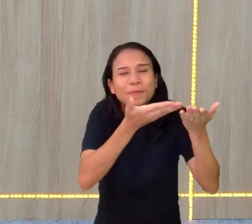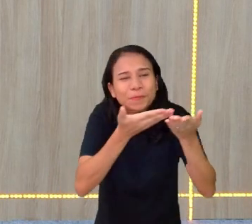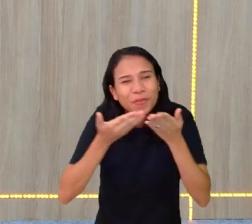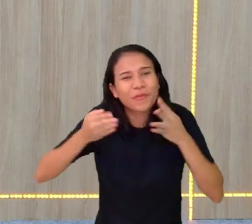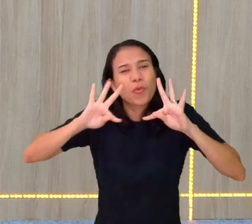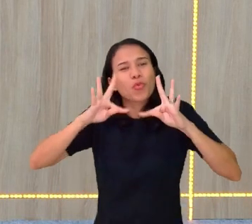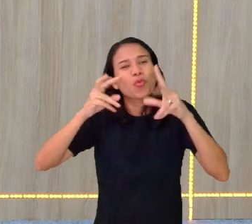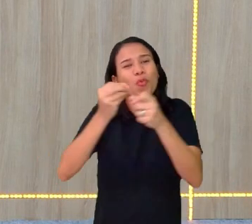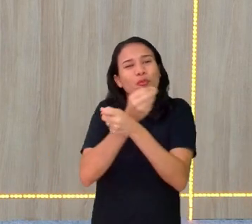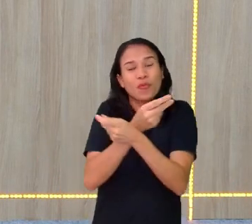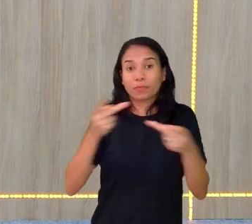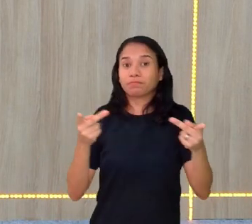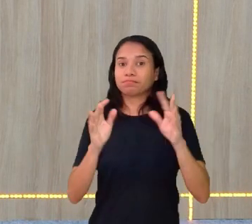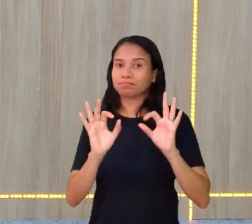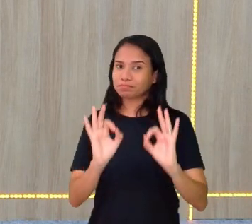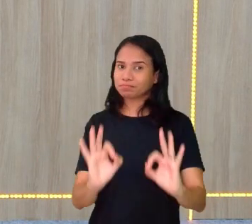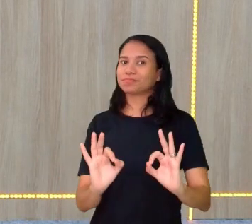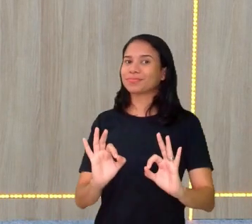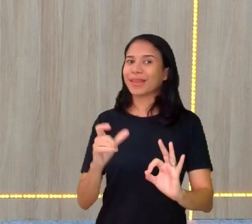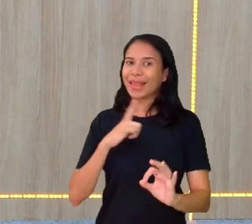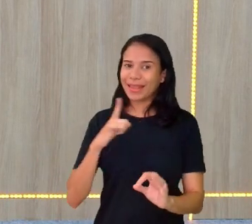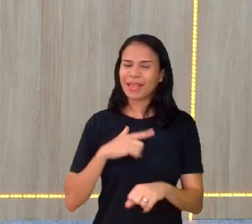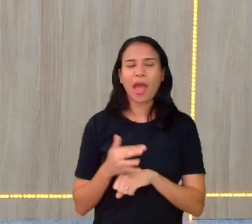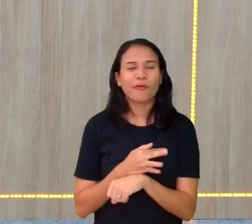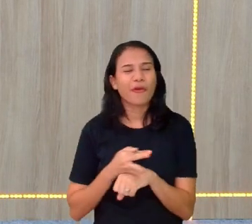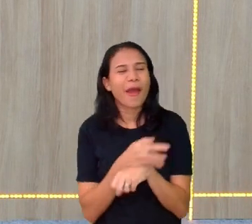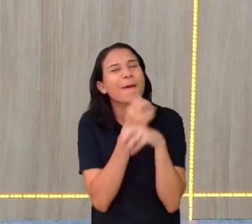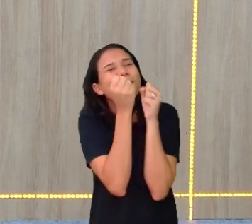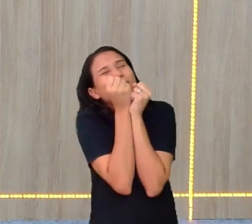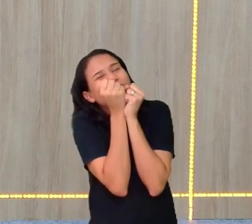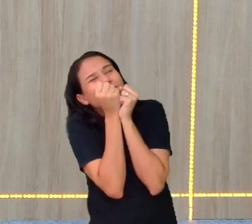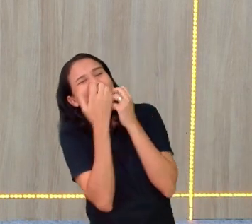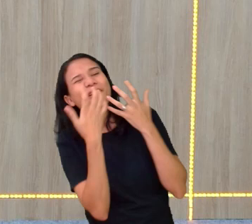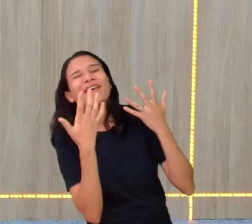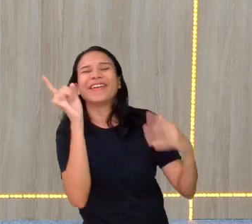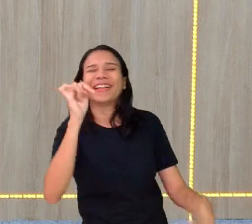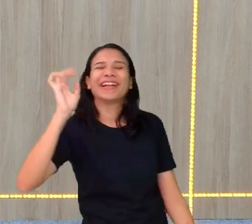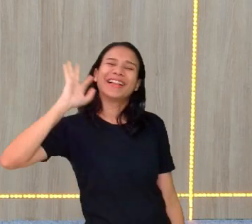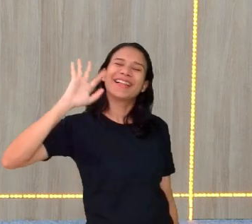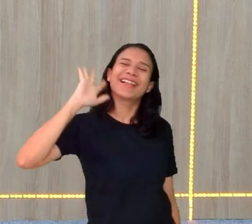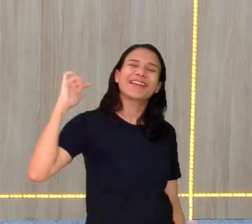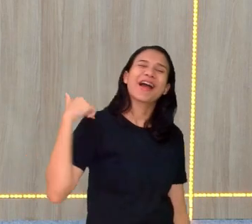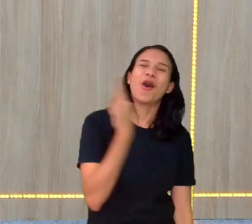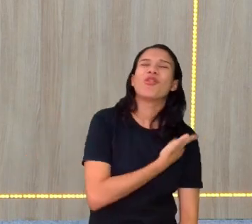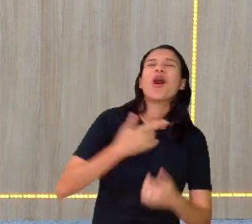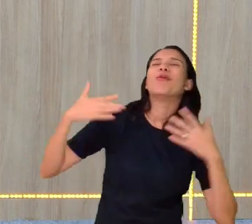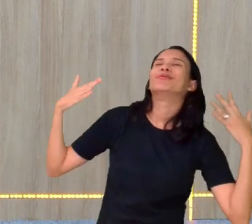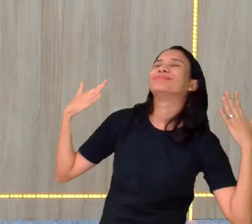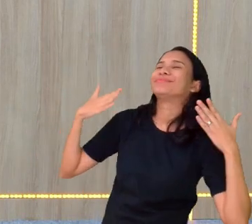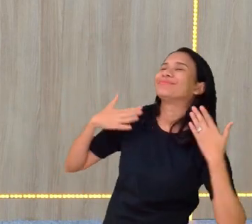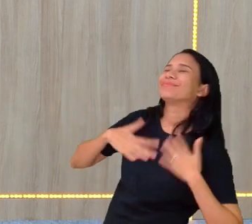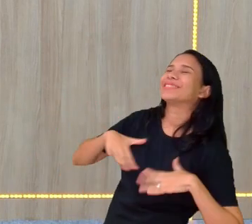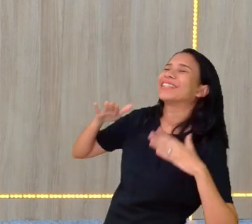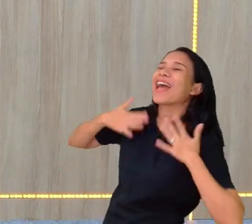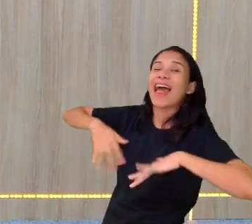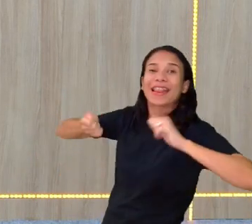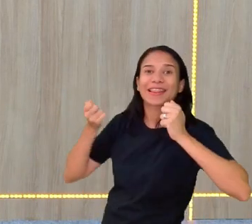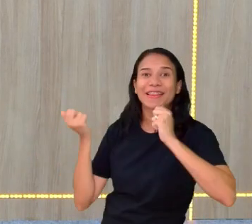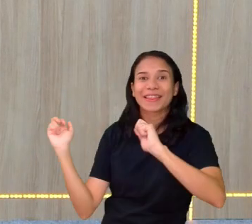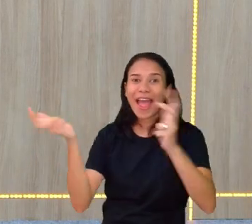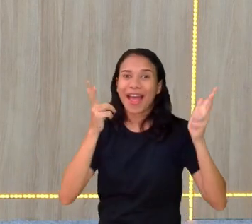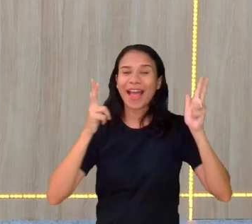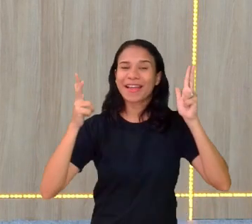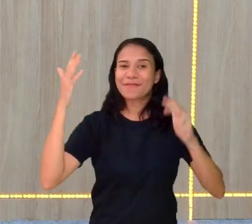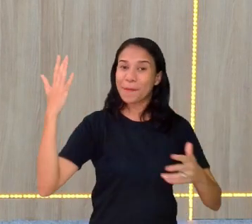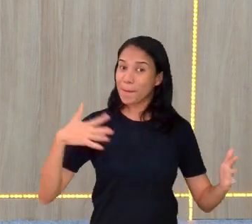para todo mundo, certo? Depois de umas férias aí, né, para descansar, né, se divertir,